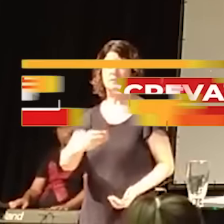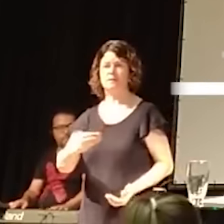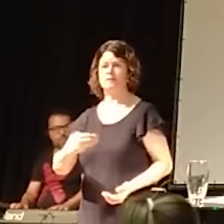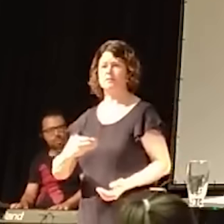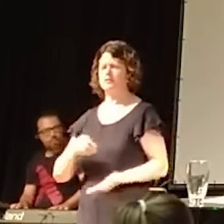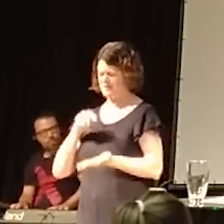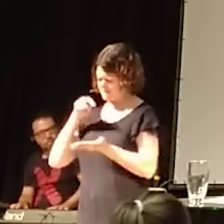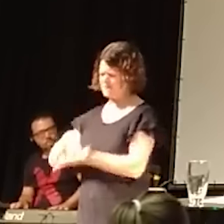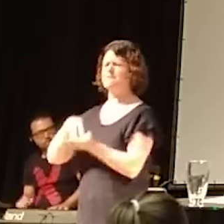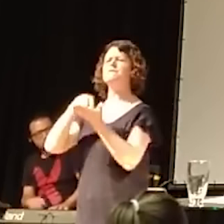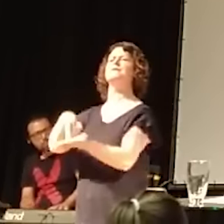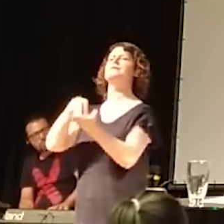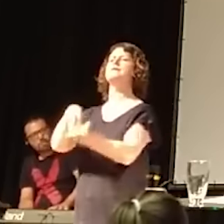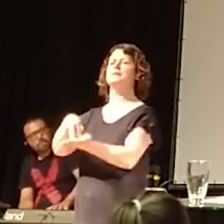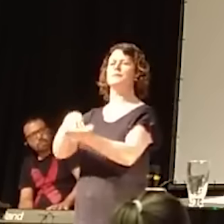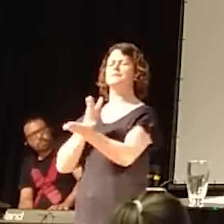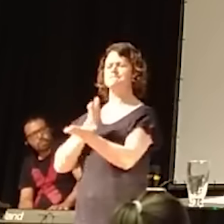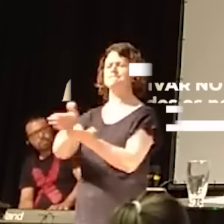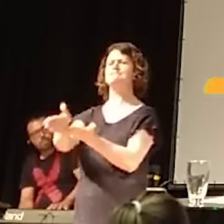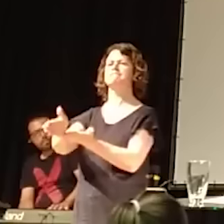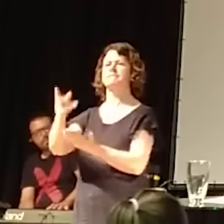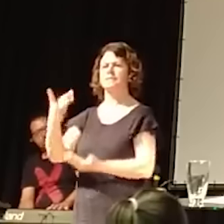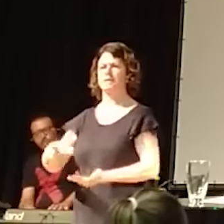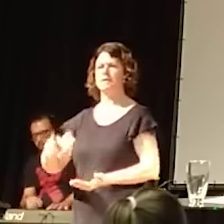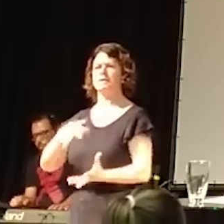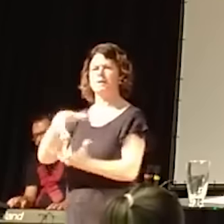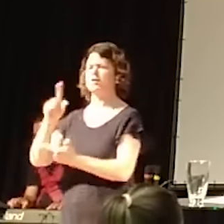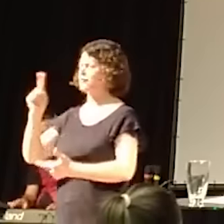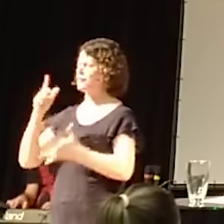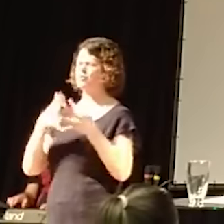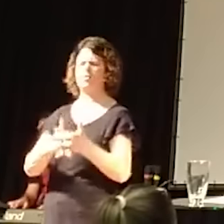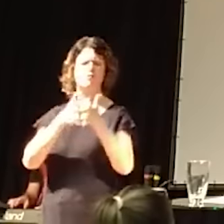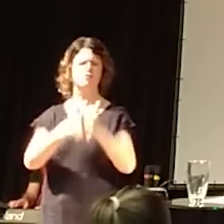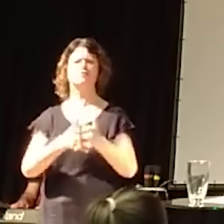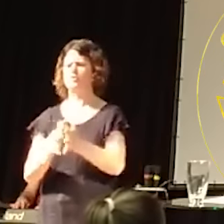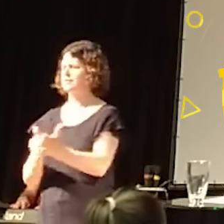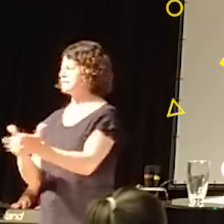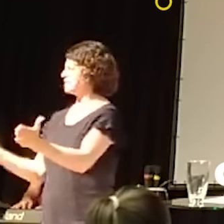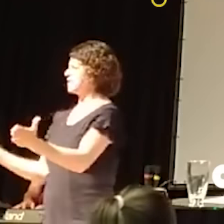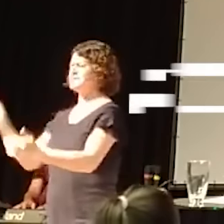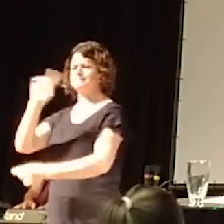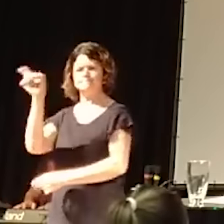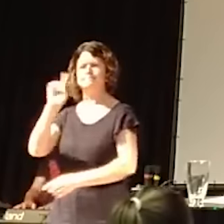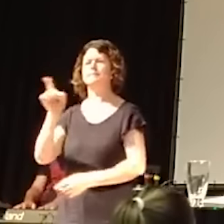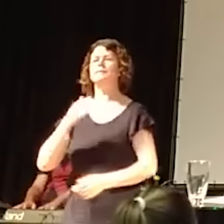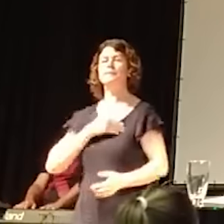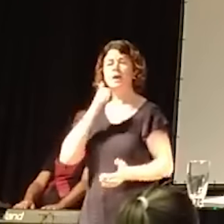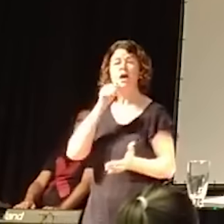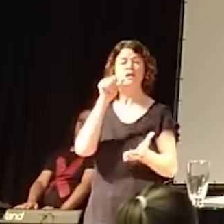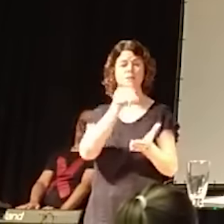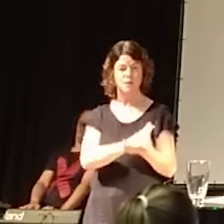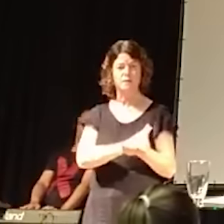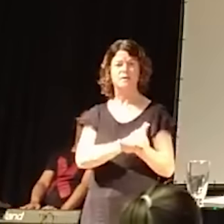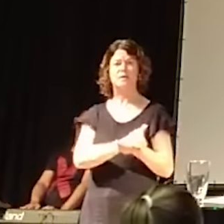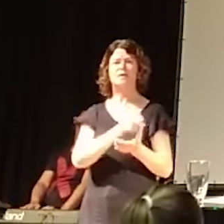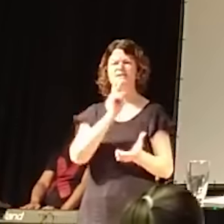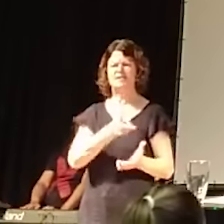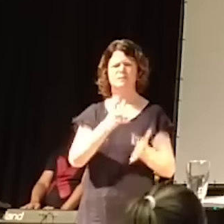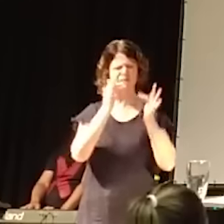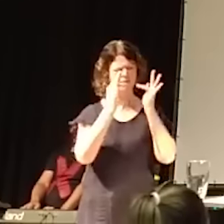passos firmes sobre esta terra não serão confundidos e nem desviados a minha esposa será sempre